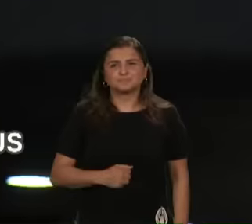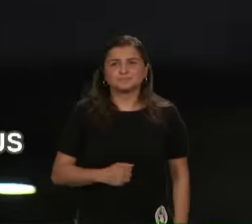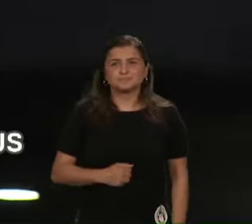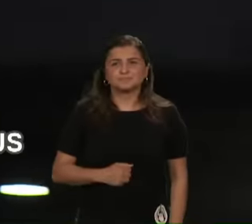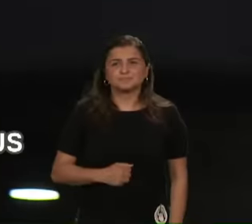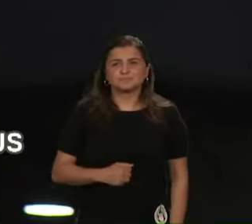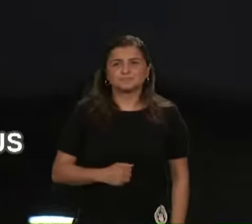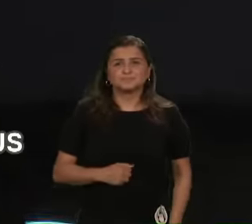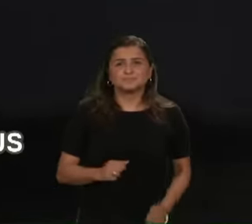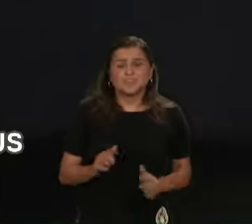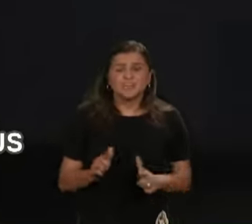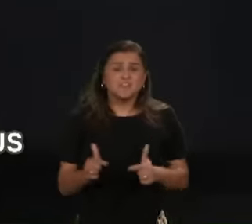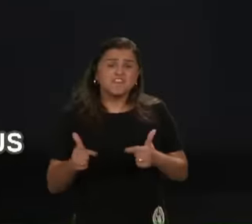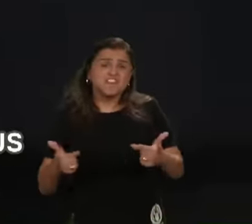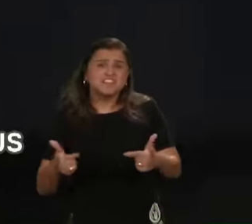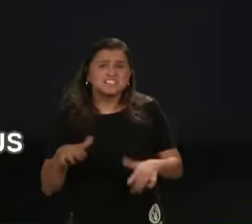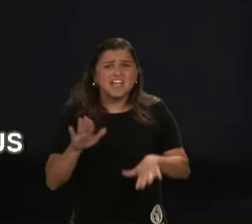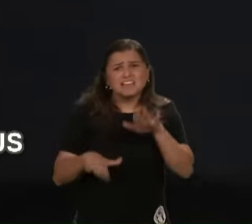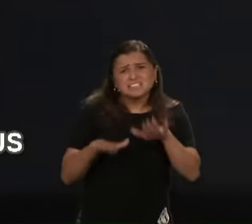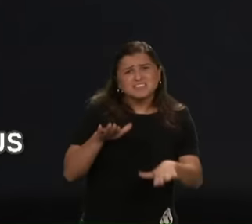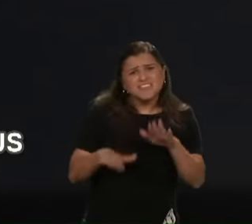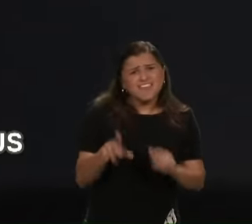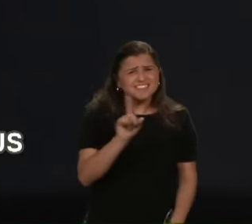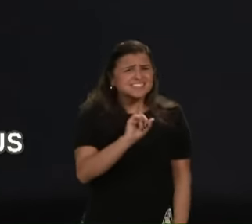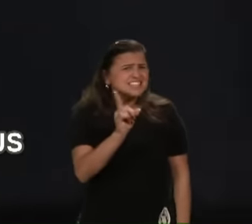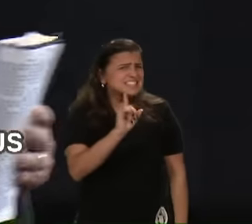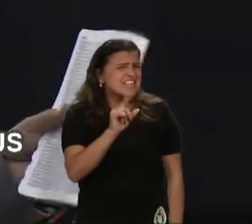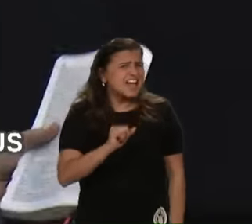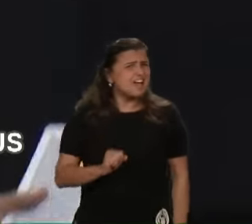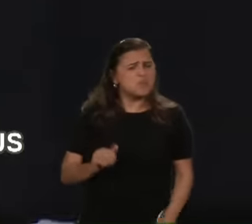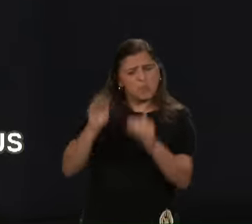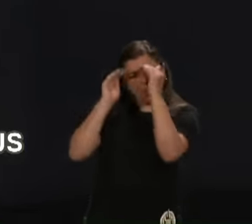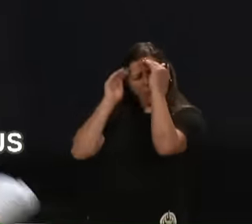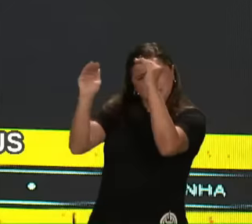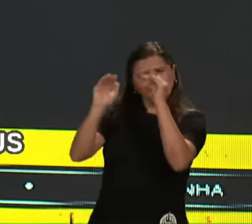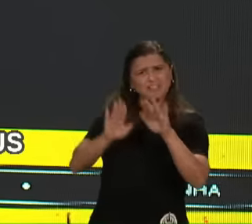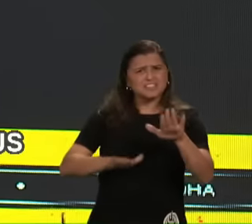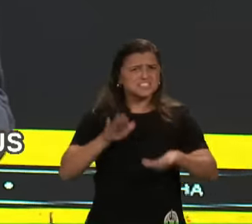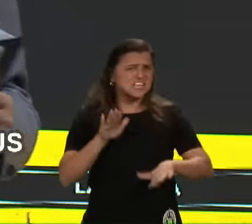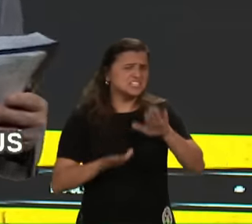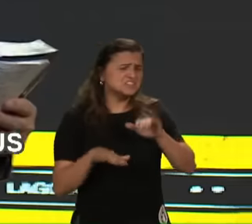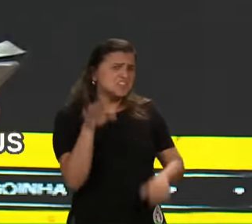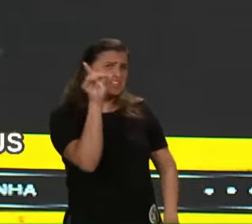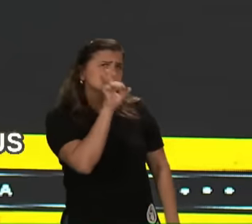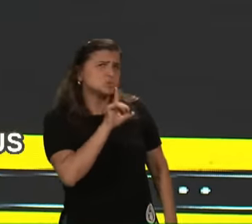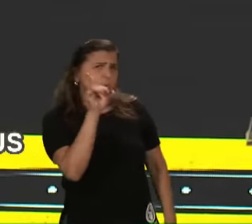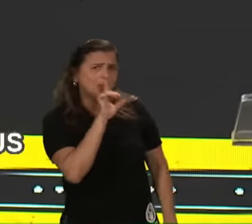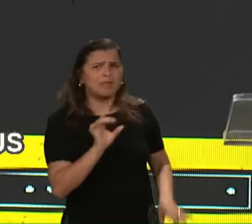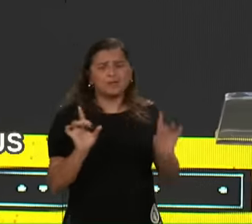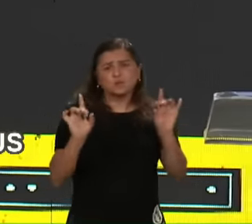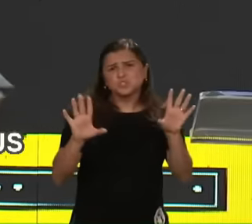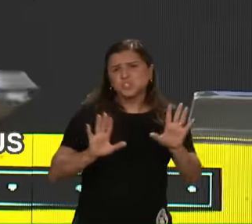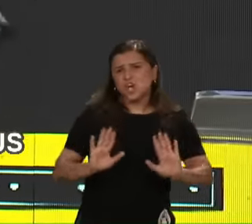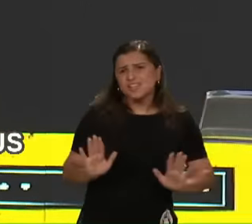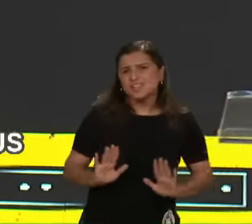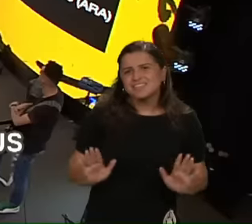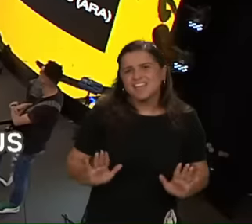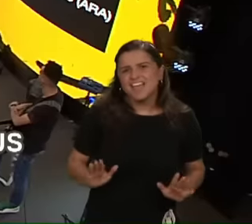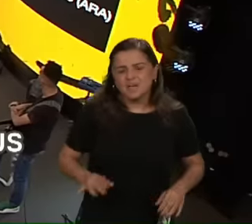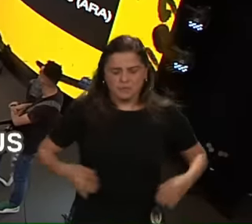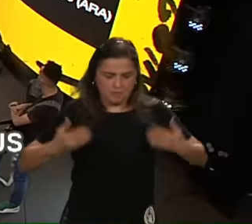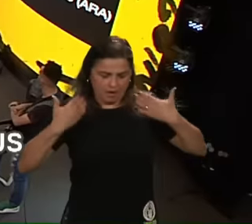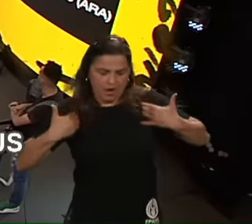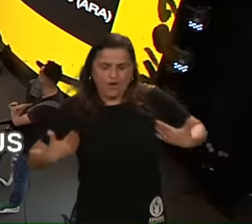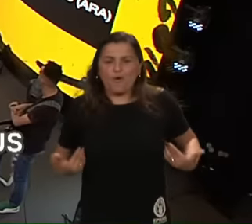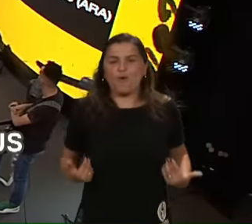Não é fazer de vez em quando. Não é fazer quando é domingo. Não é vestir a roupa